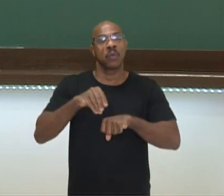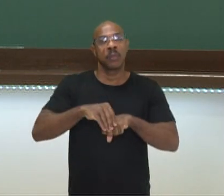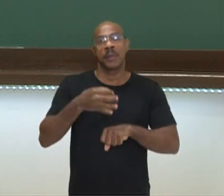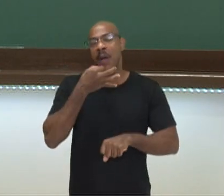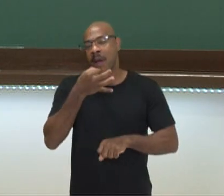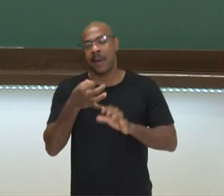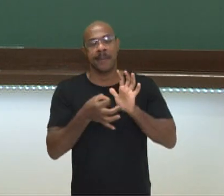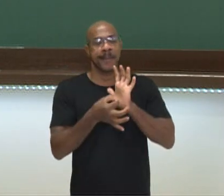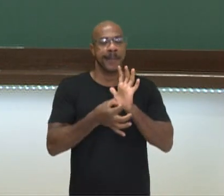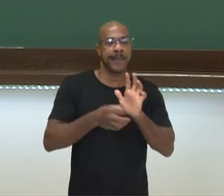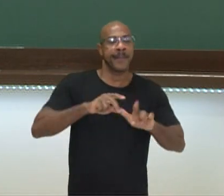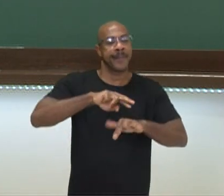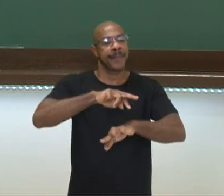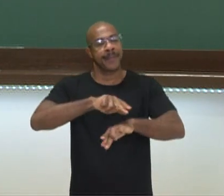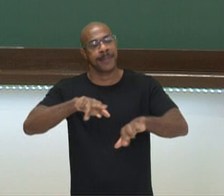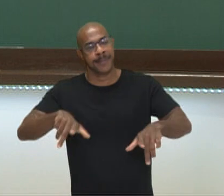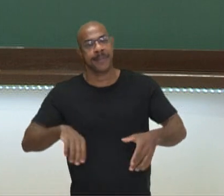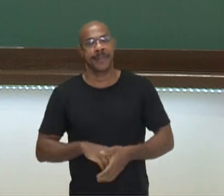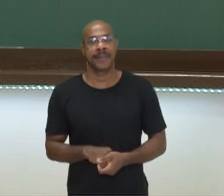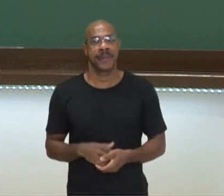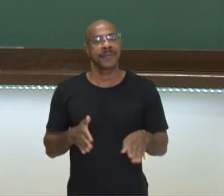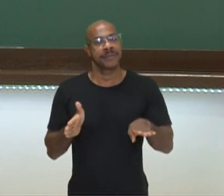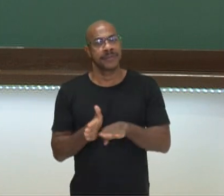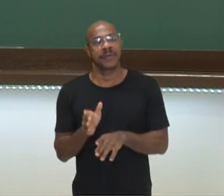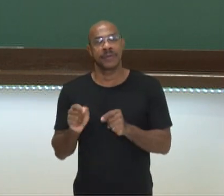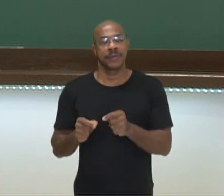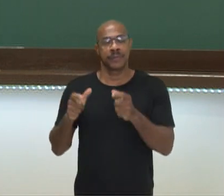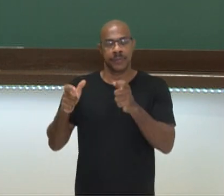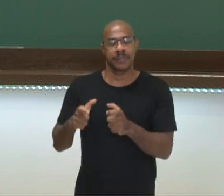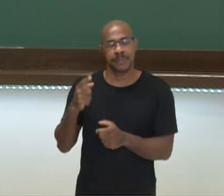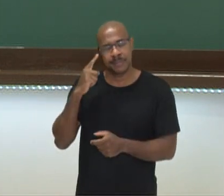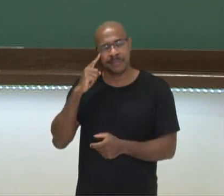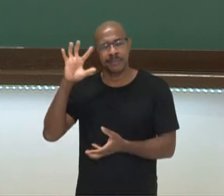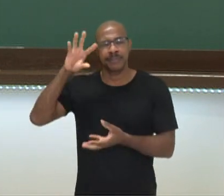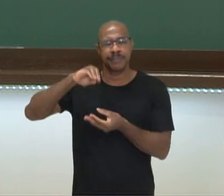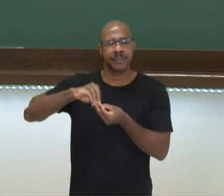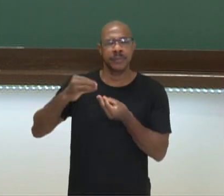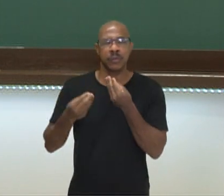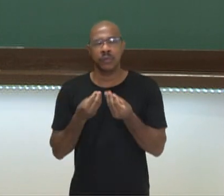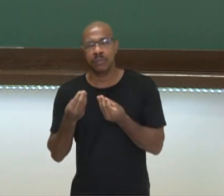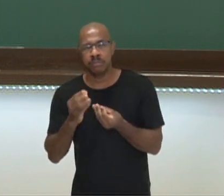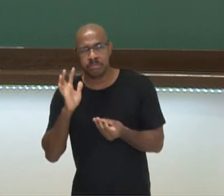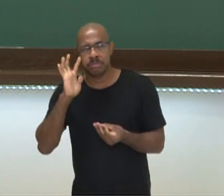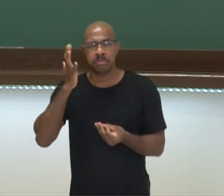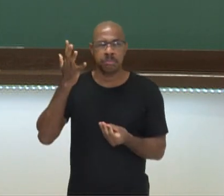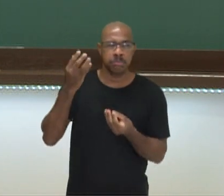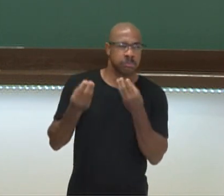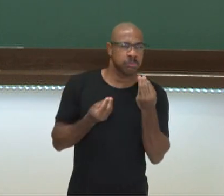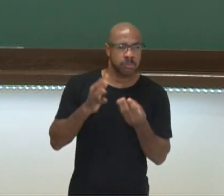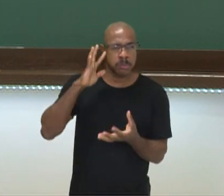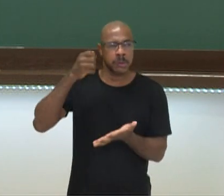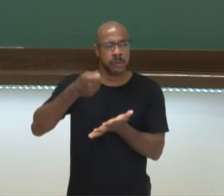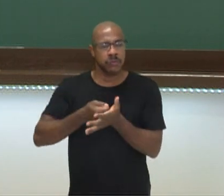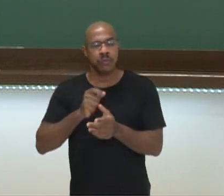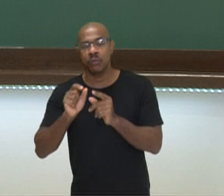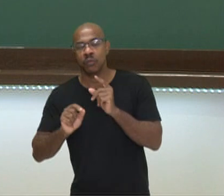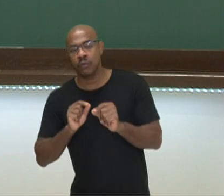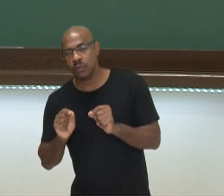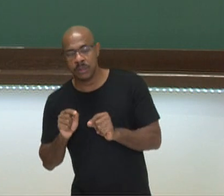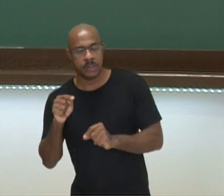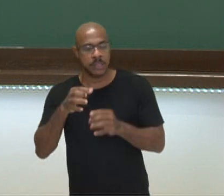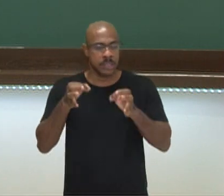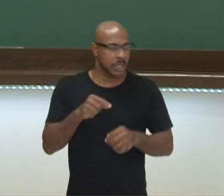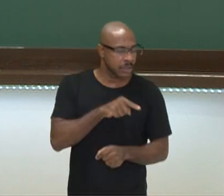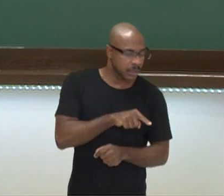argumentos, da opinião e chegar a ter as suas próprias conclusões e apoiar um ou outro debatedor